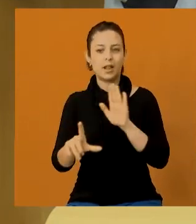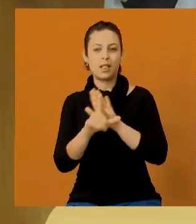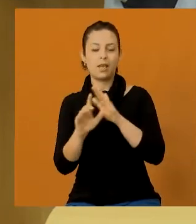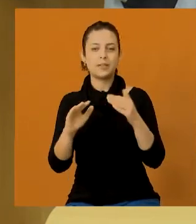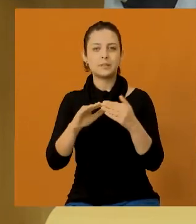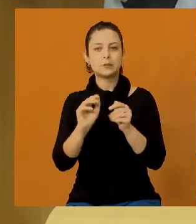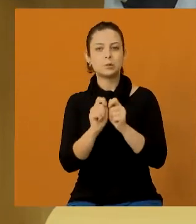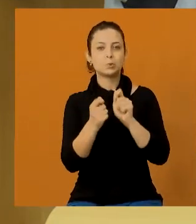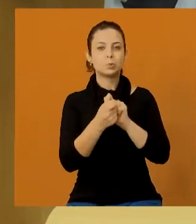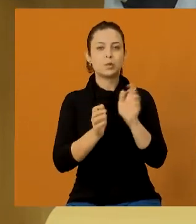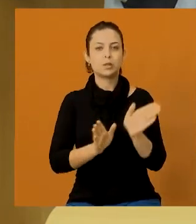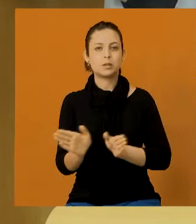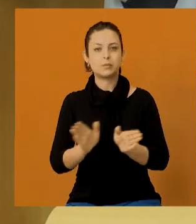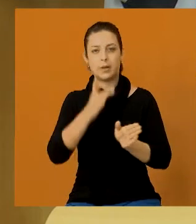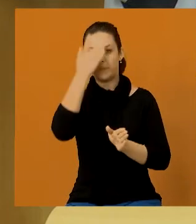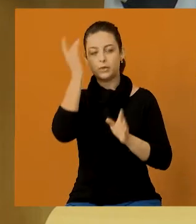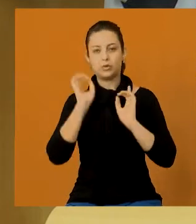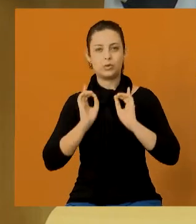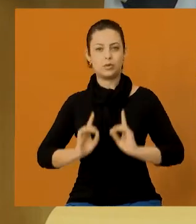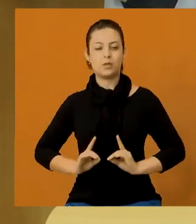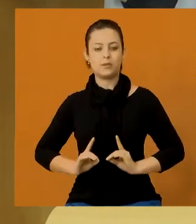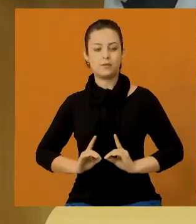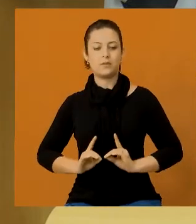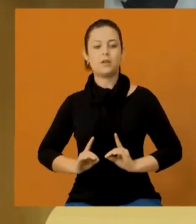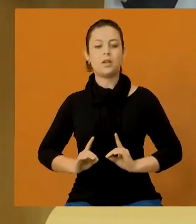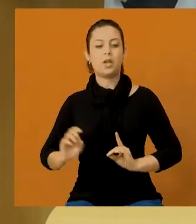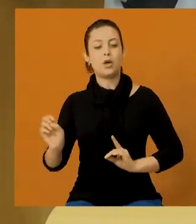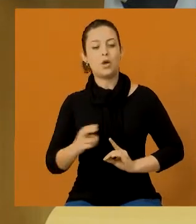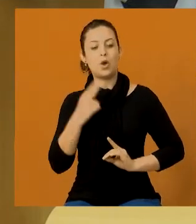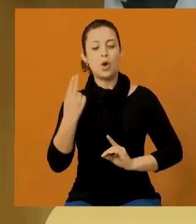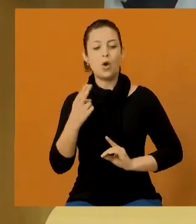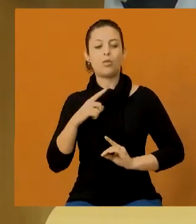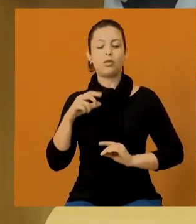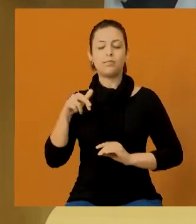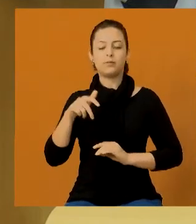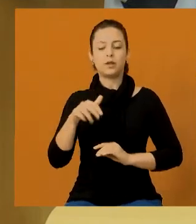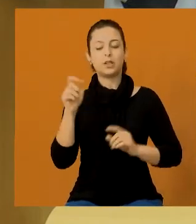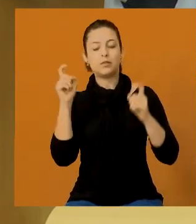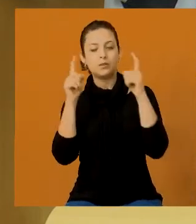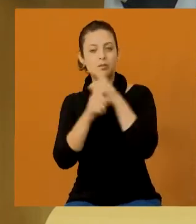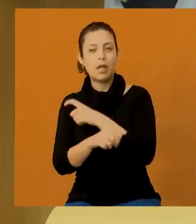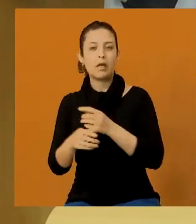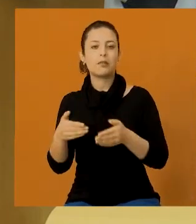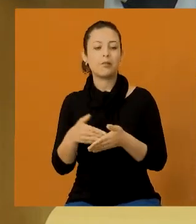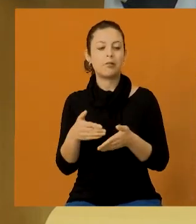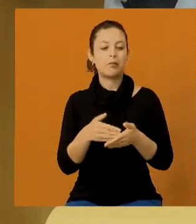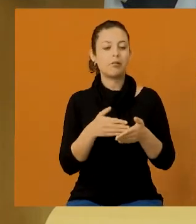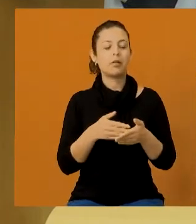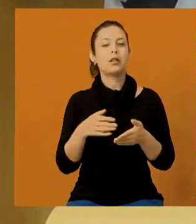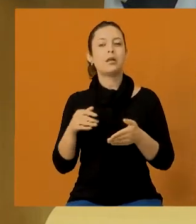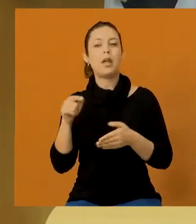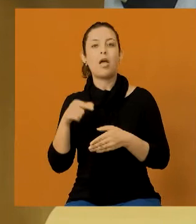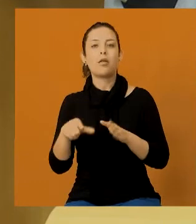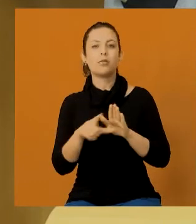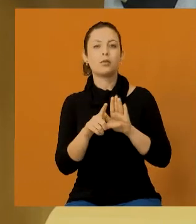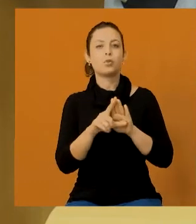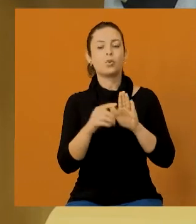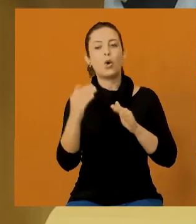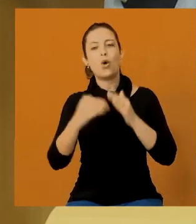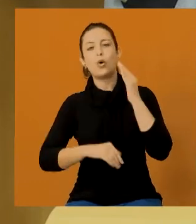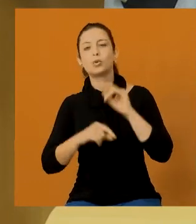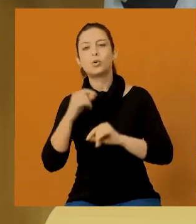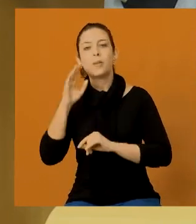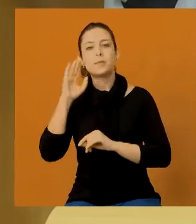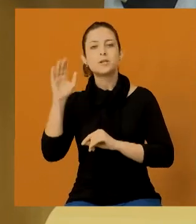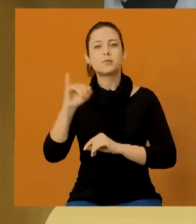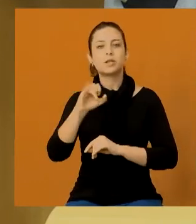dispõe sobre a acessibilidade das pessoas deficientes ou com mobilidade reduzida. Este dispositivo contraria o